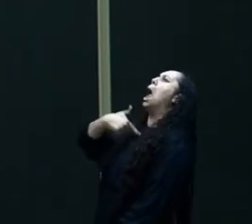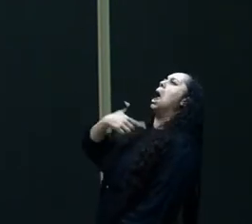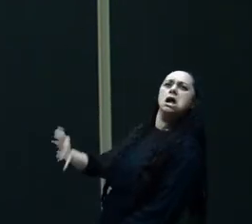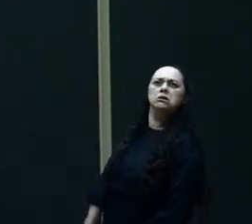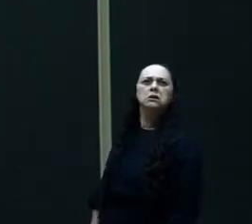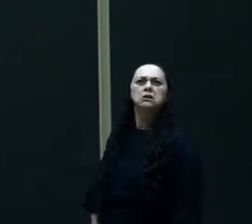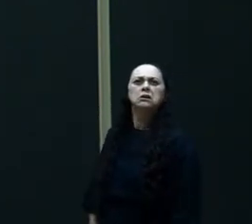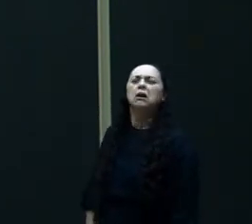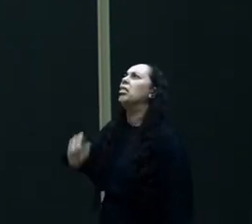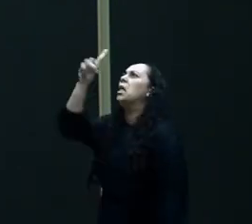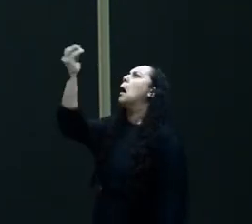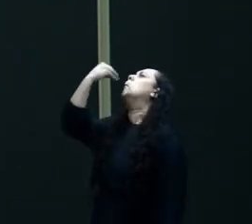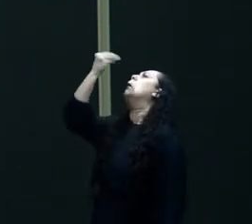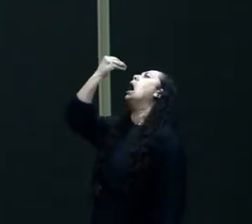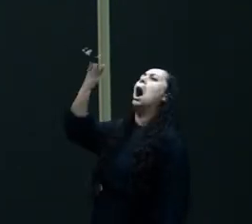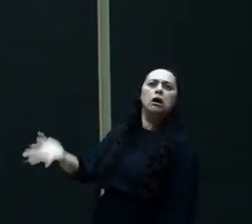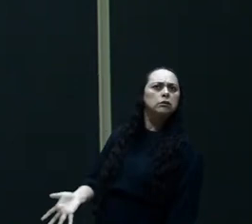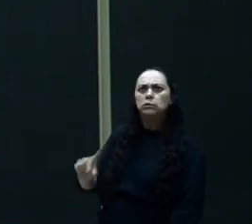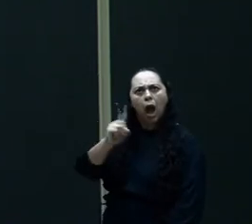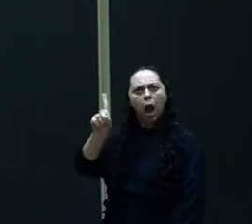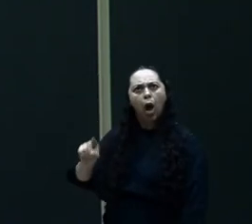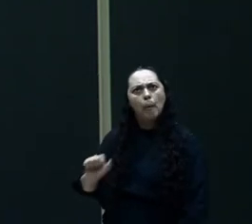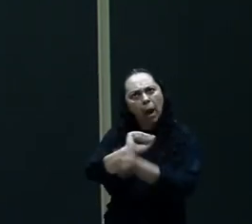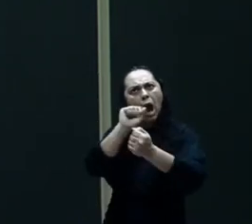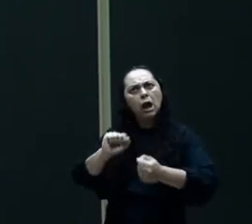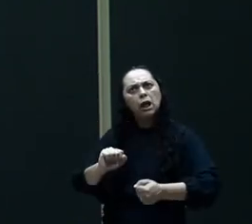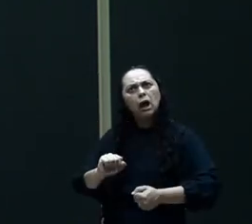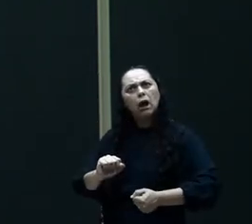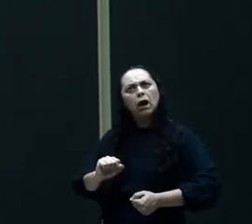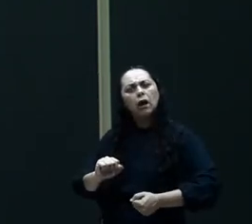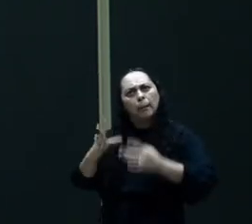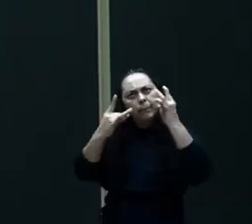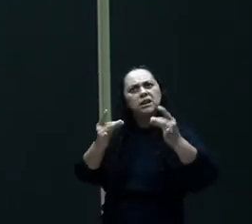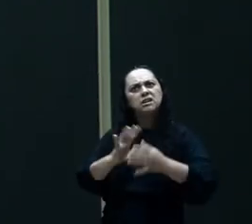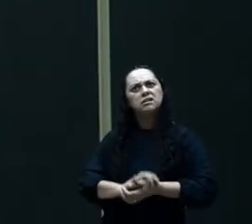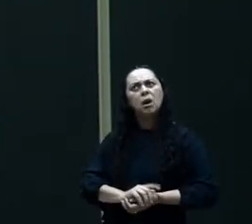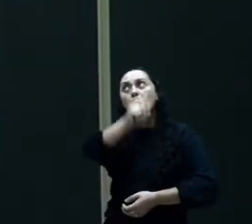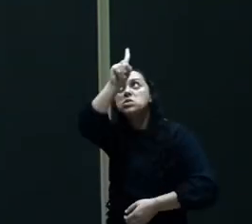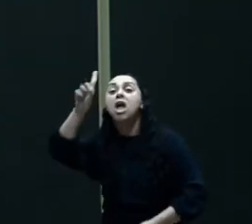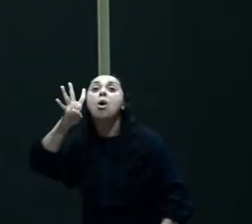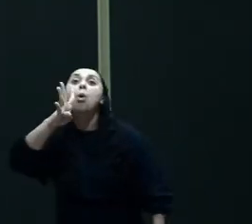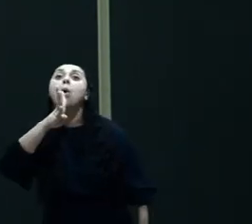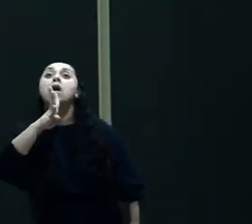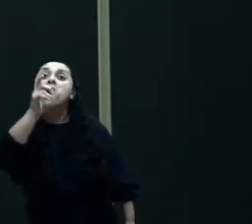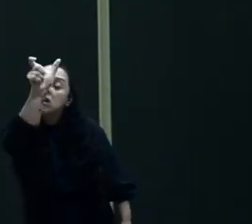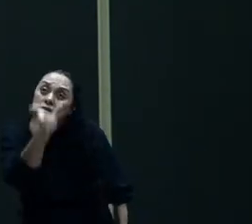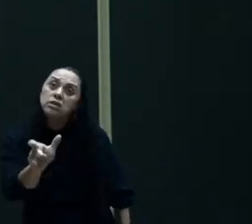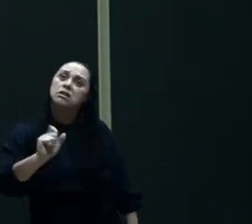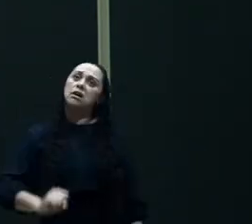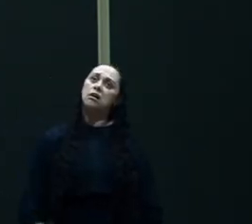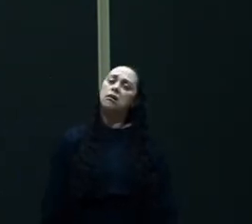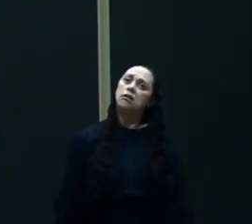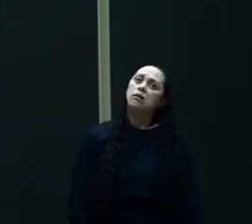morte de falar que não dá mais para porque Deus sabe o seu limite nada tá fora